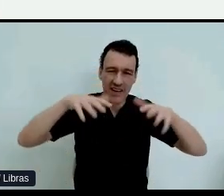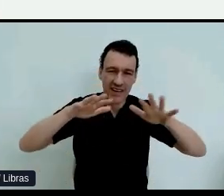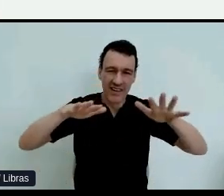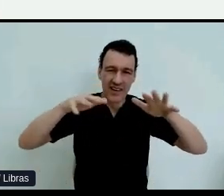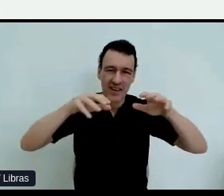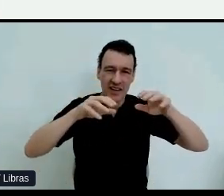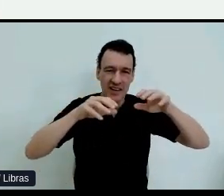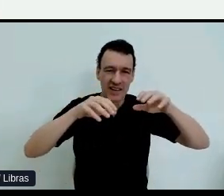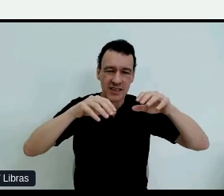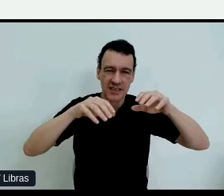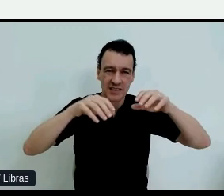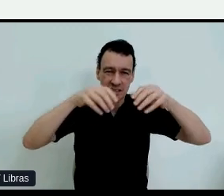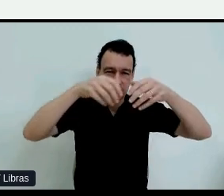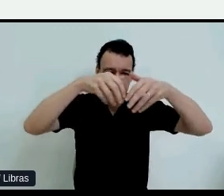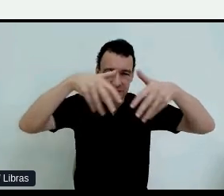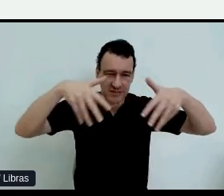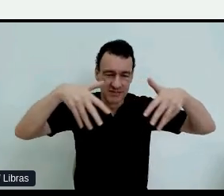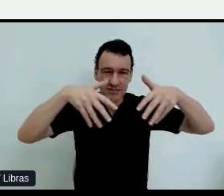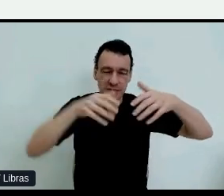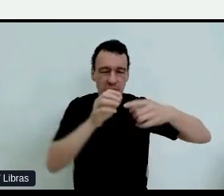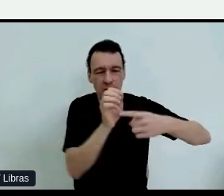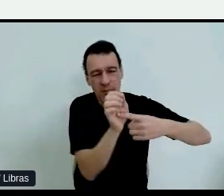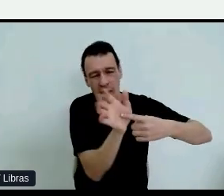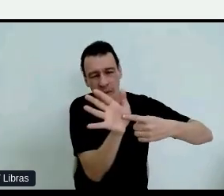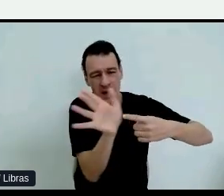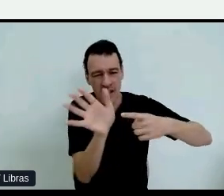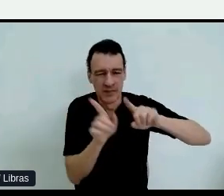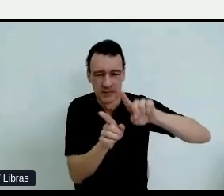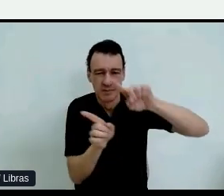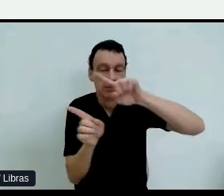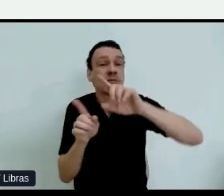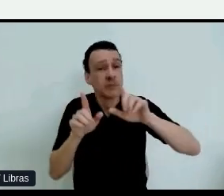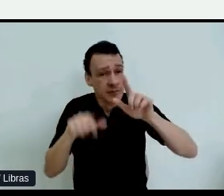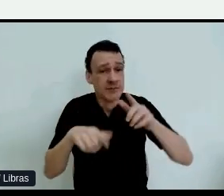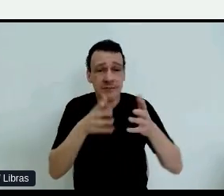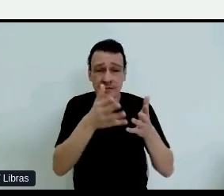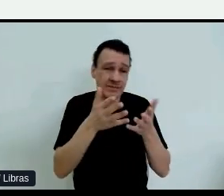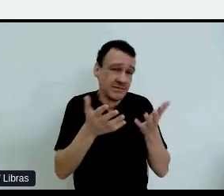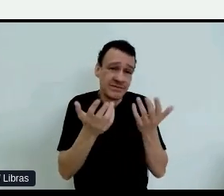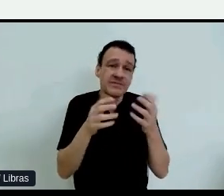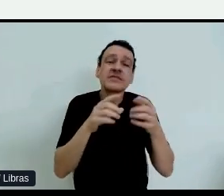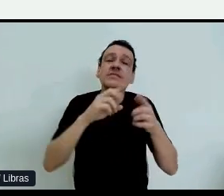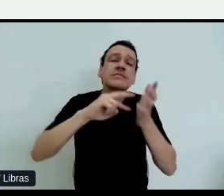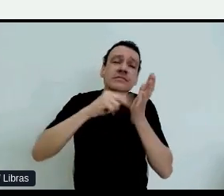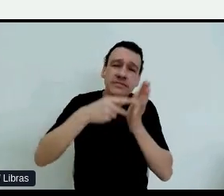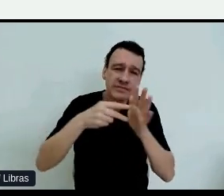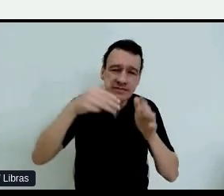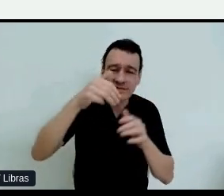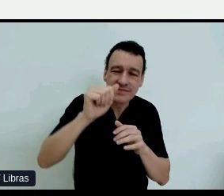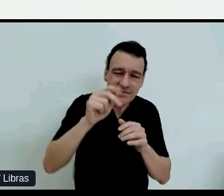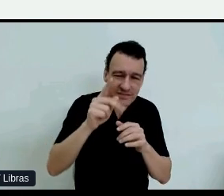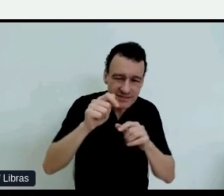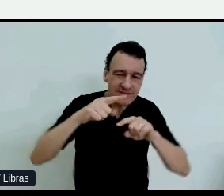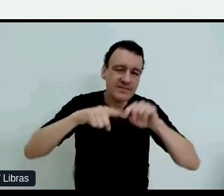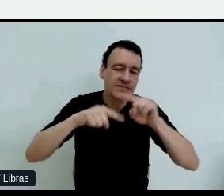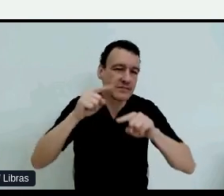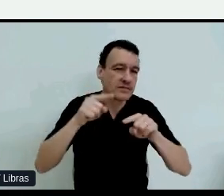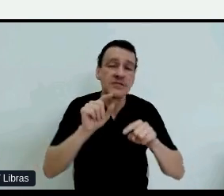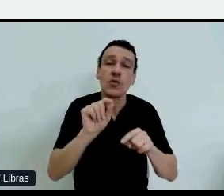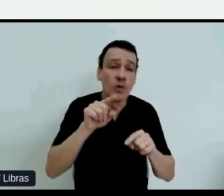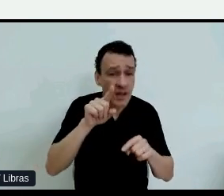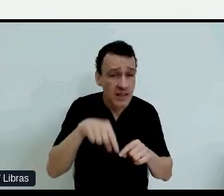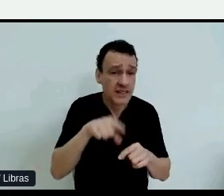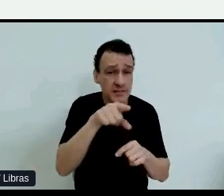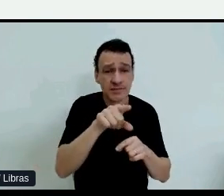mapa de produto, basicamente, é um sitemap, onde você consegue ter uma visão ali